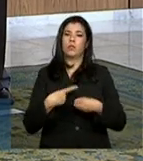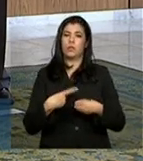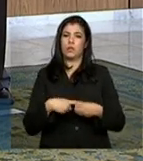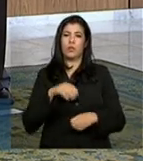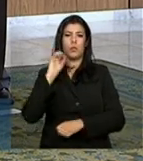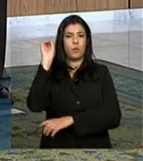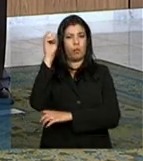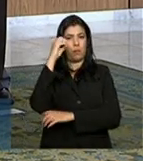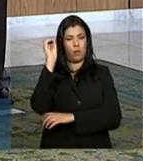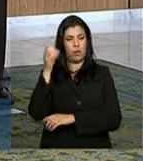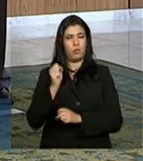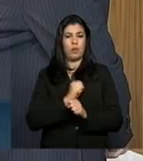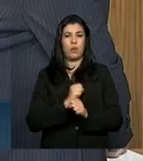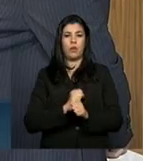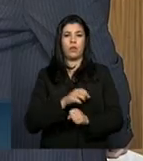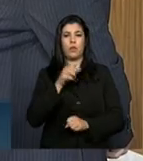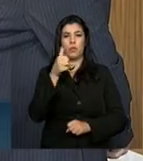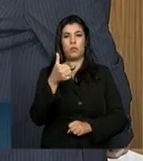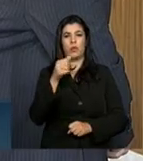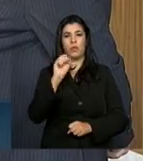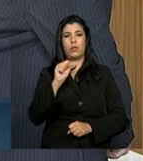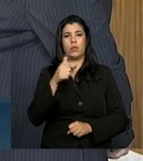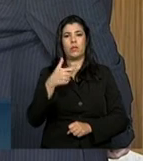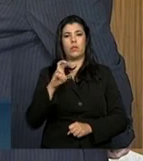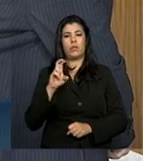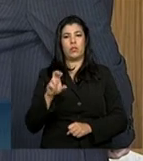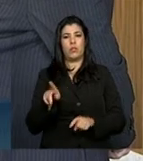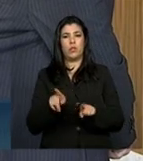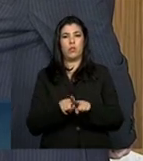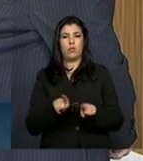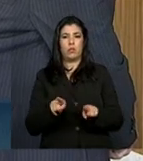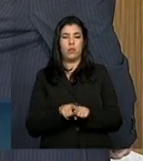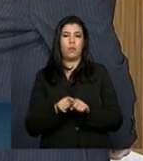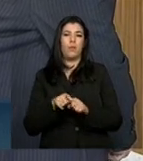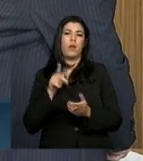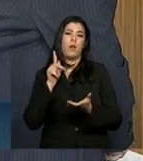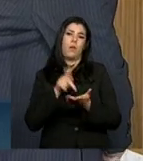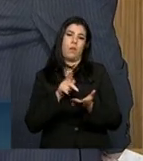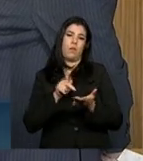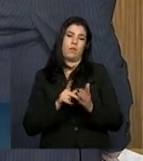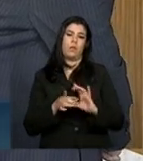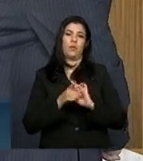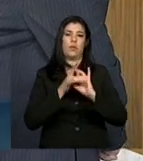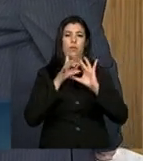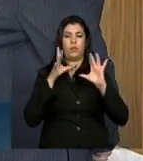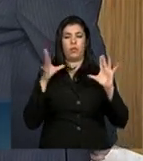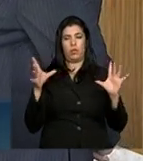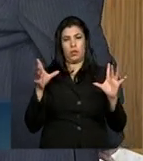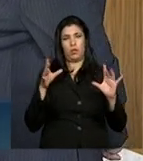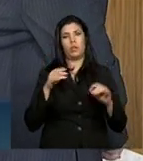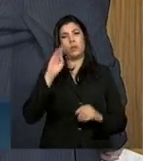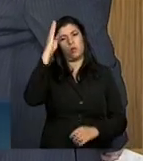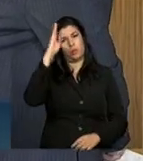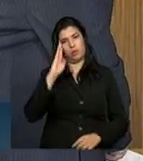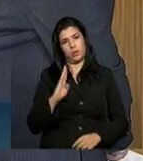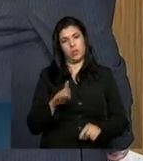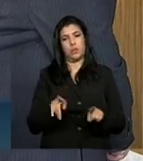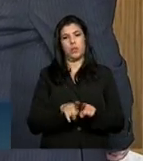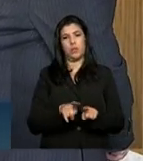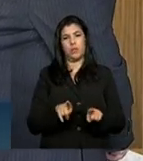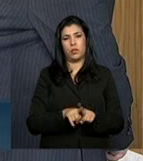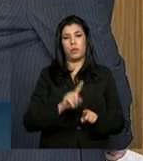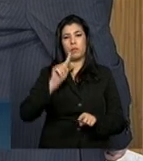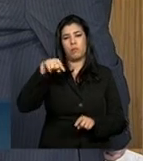Em 1825, a Prússia reconheceu a independência do Brasil e em 1826 houve então a abertura